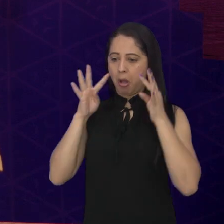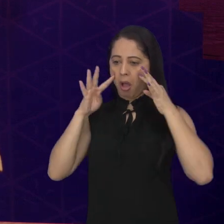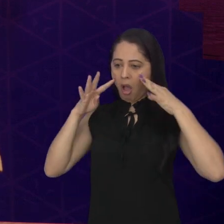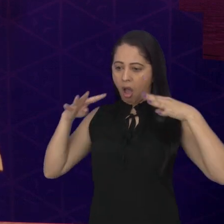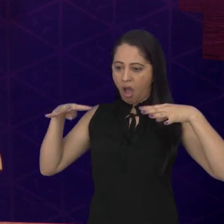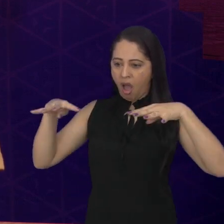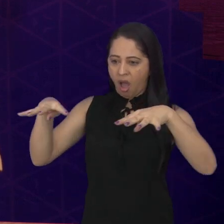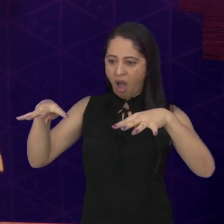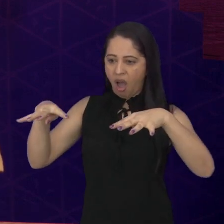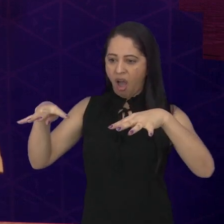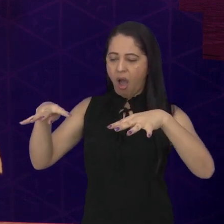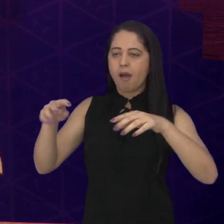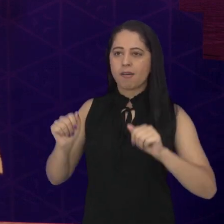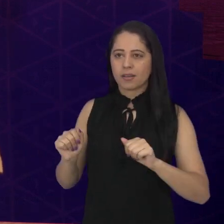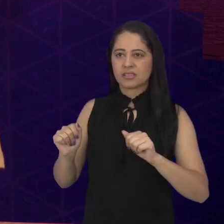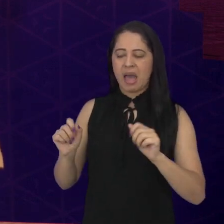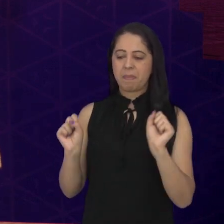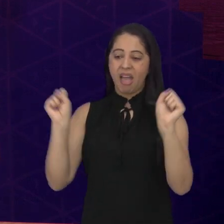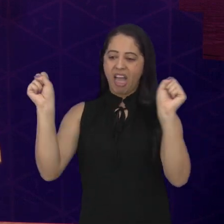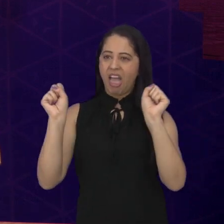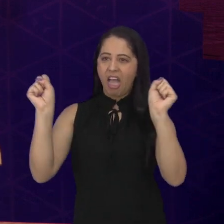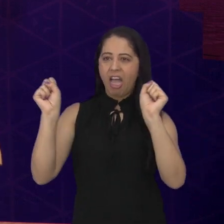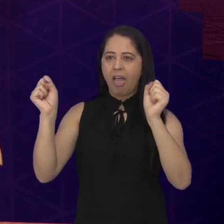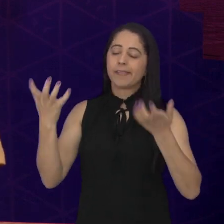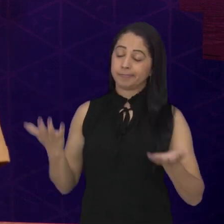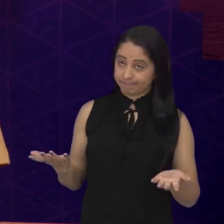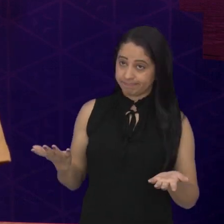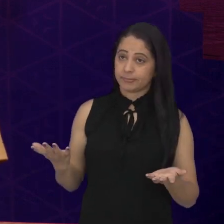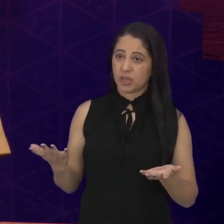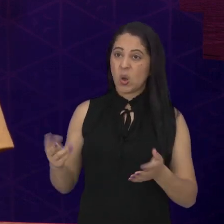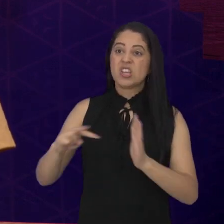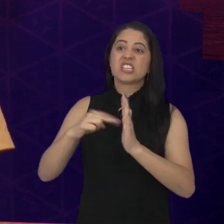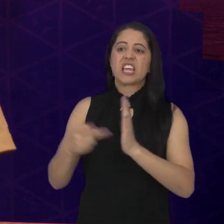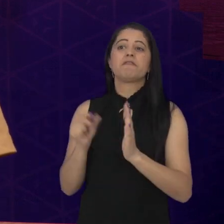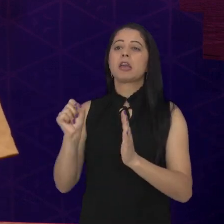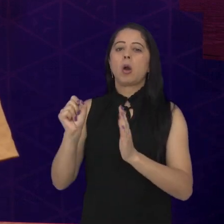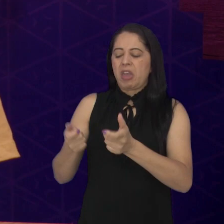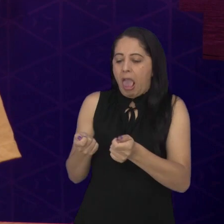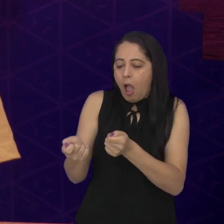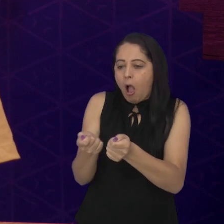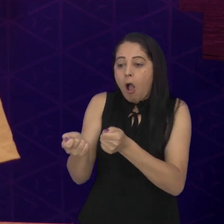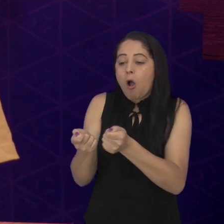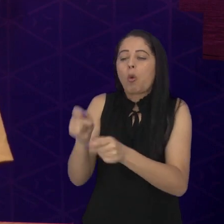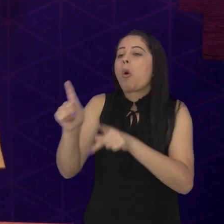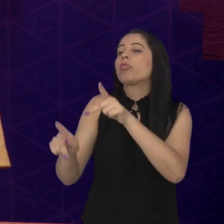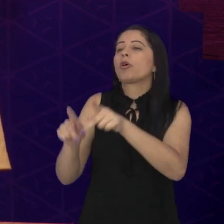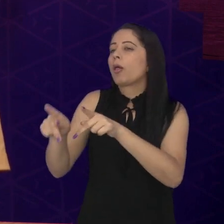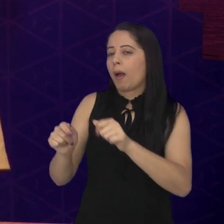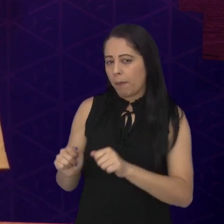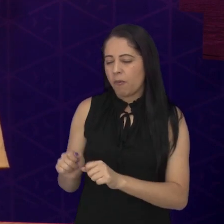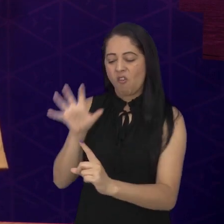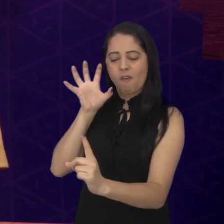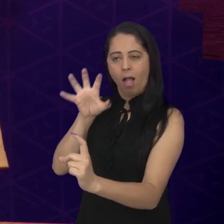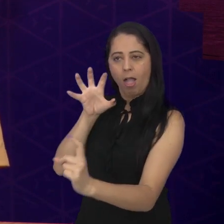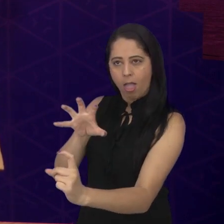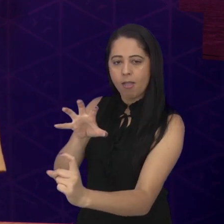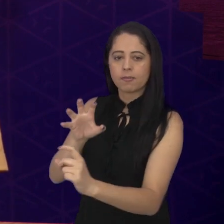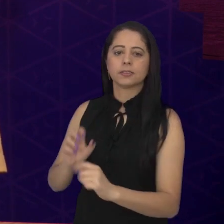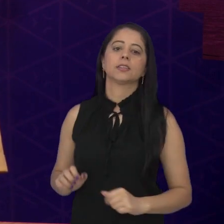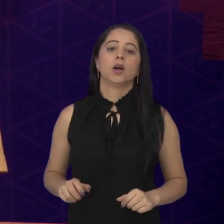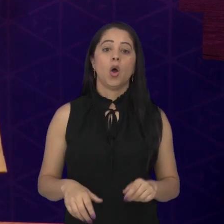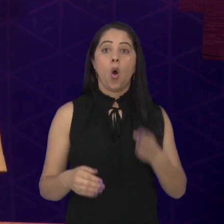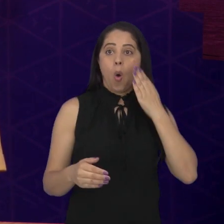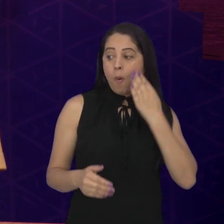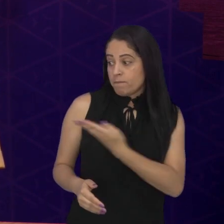eles conseguiam controlar a população mais pobre, né? Mas, e aí os Jogos Vorazes faz